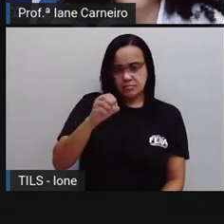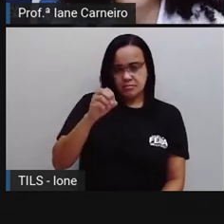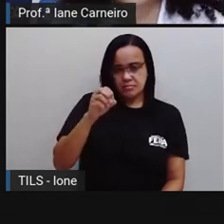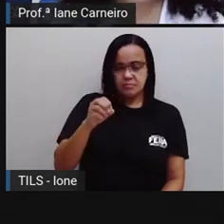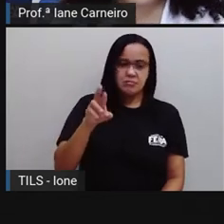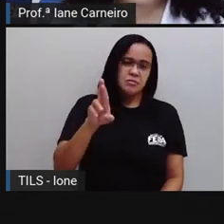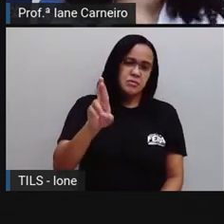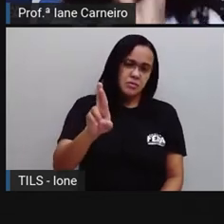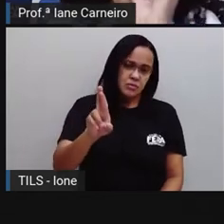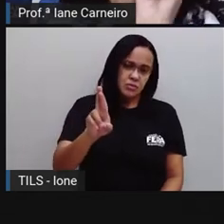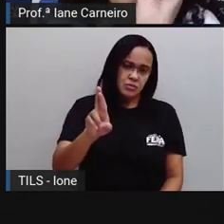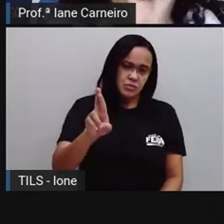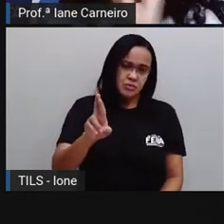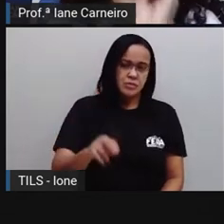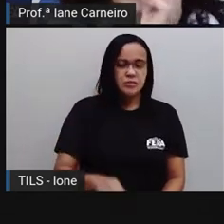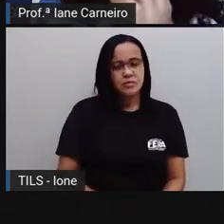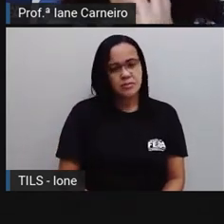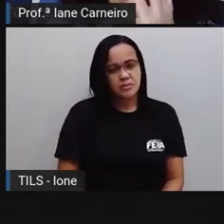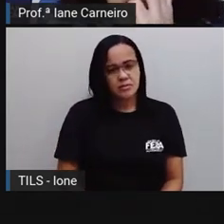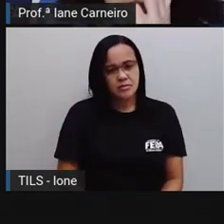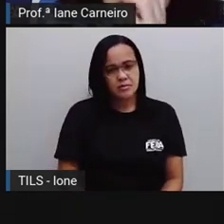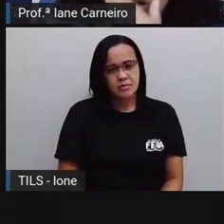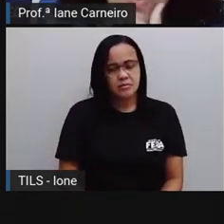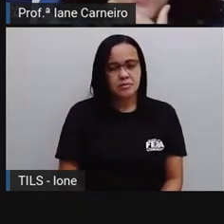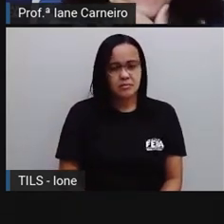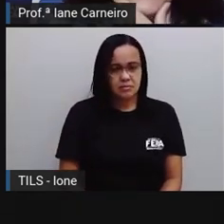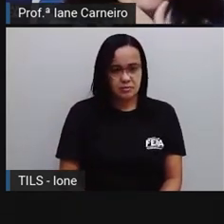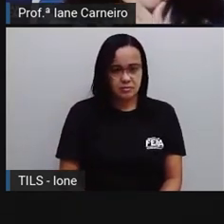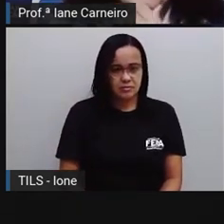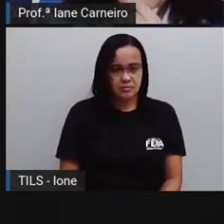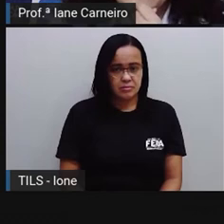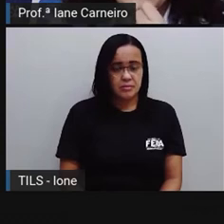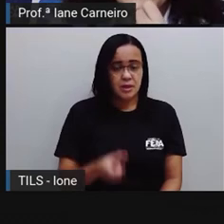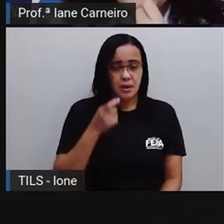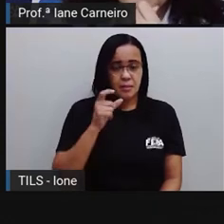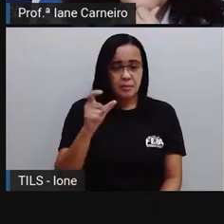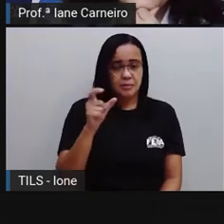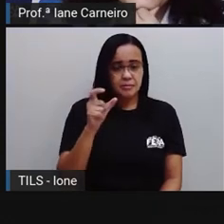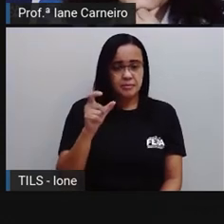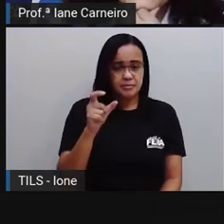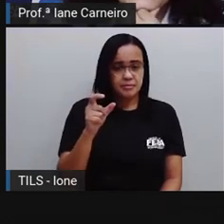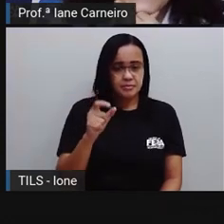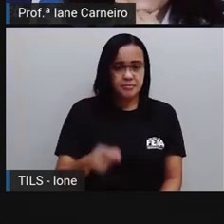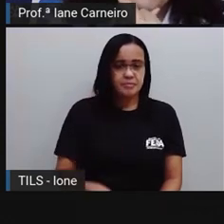por tá bom a palavra agora é